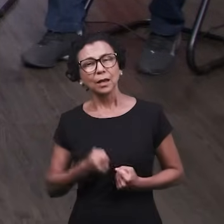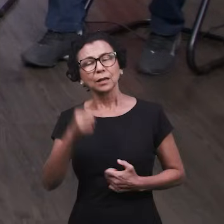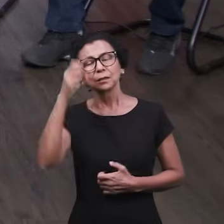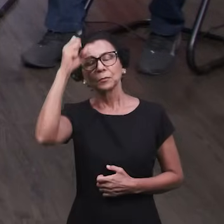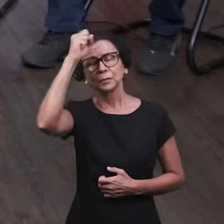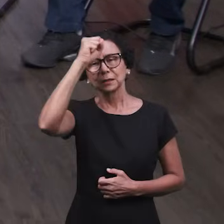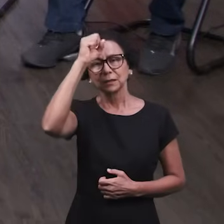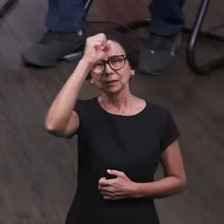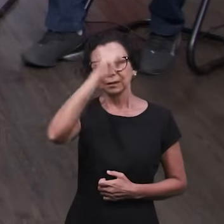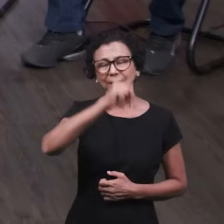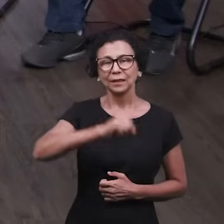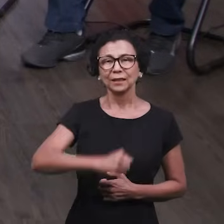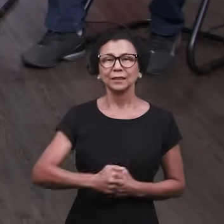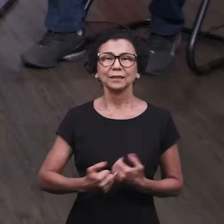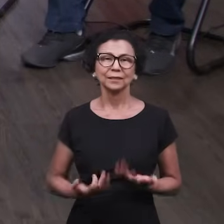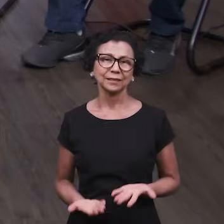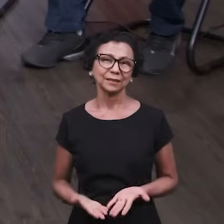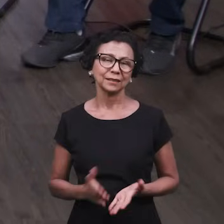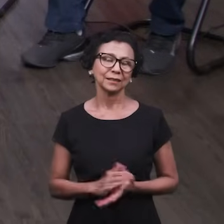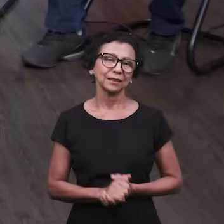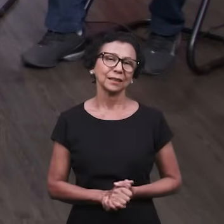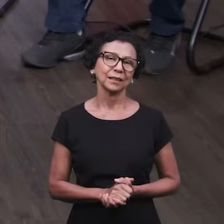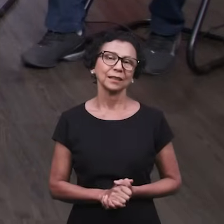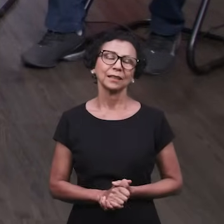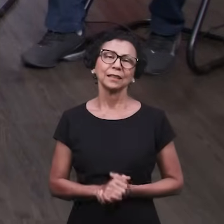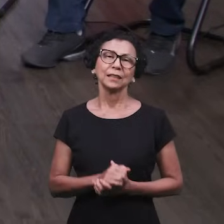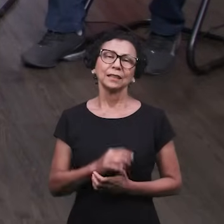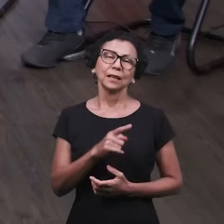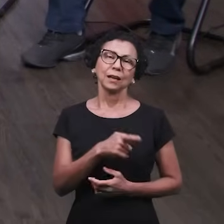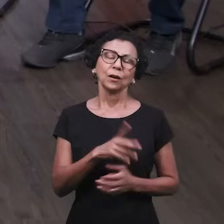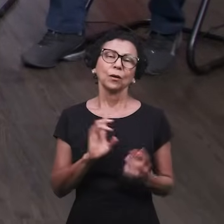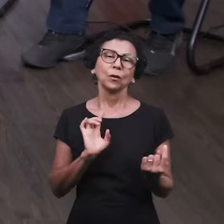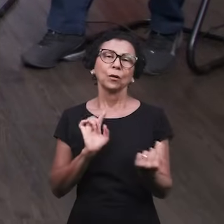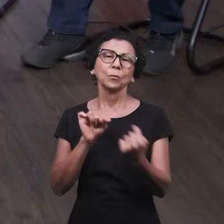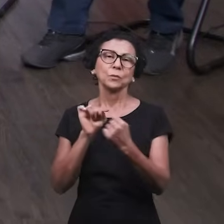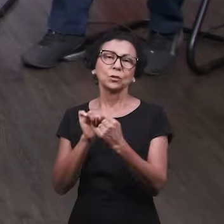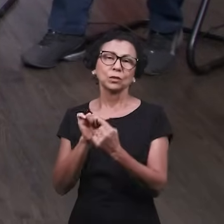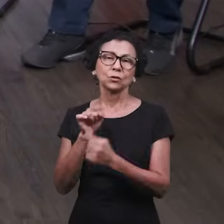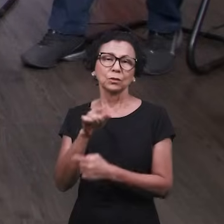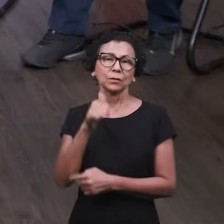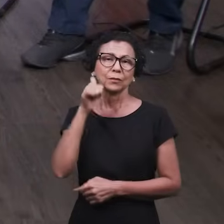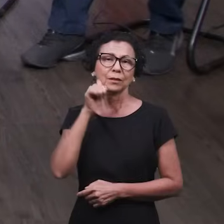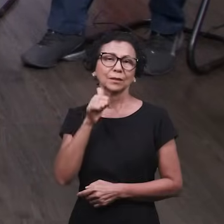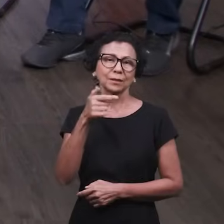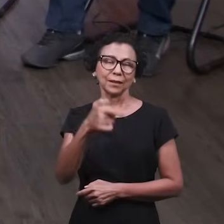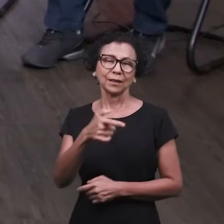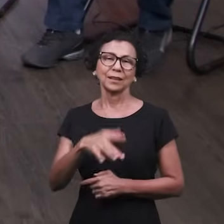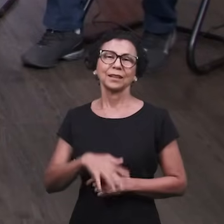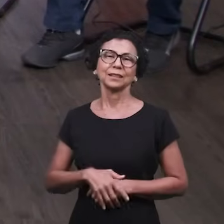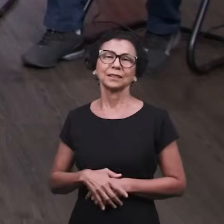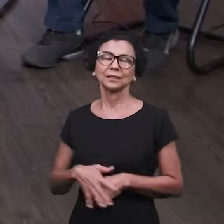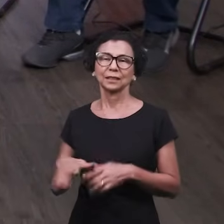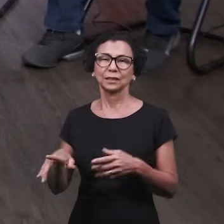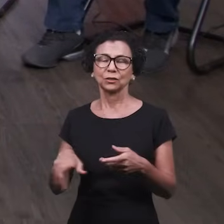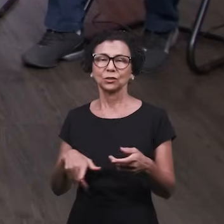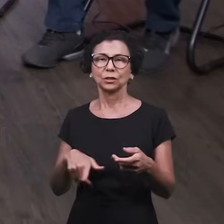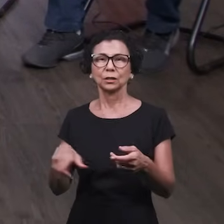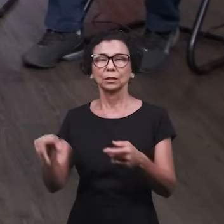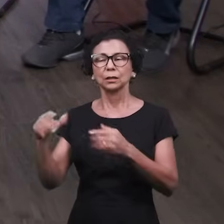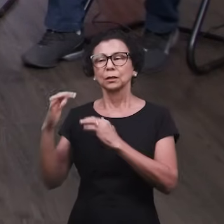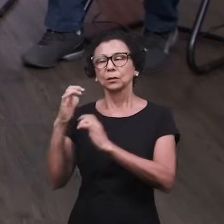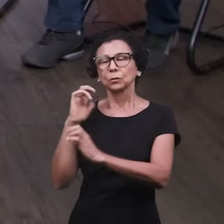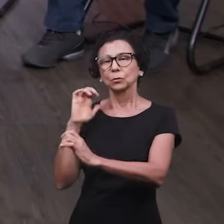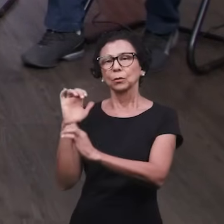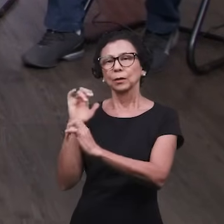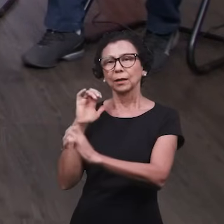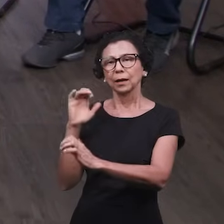estudar era poder tocar na igreja, aperfeiçoar, e eu vejo o resultado de se tornar um músico profissional,